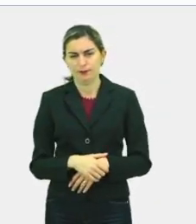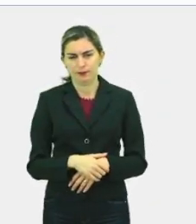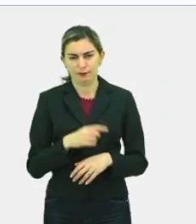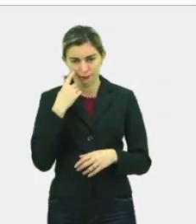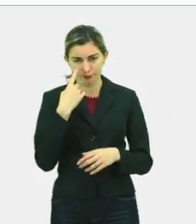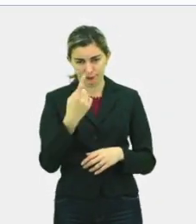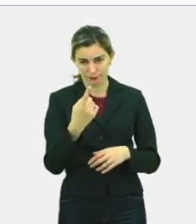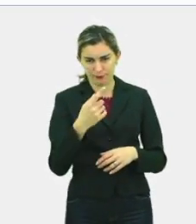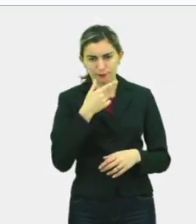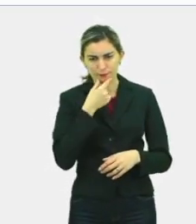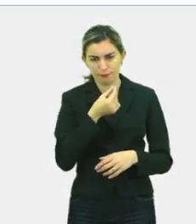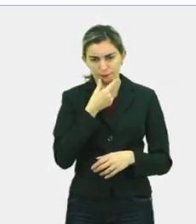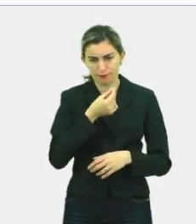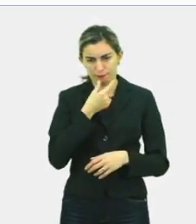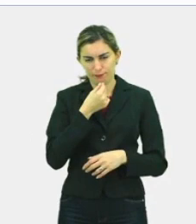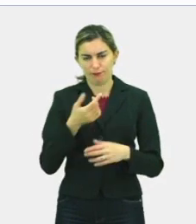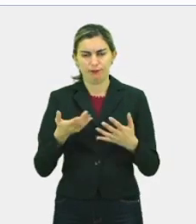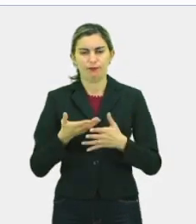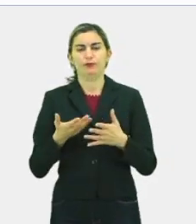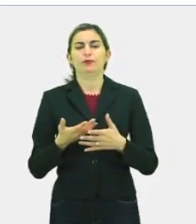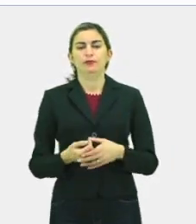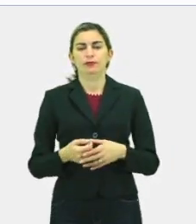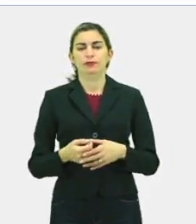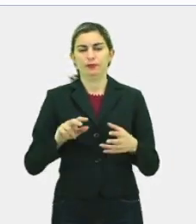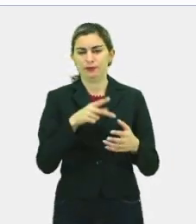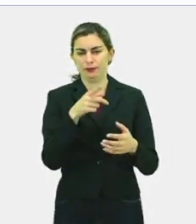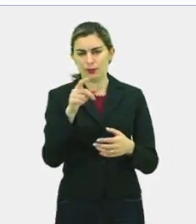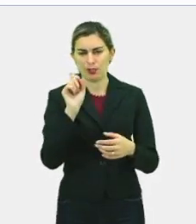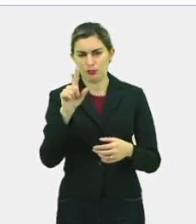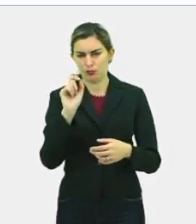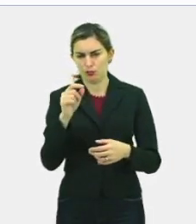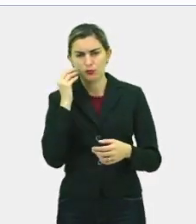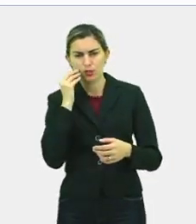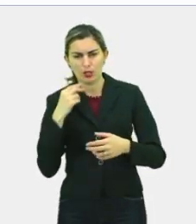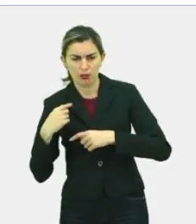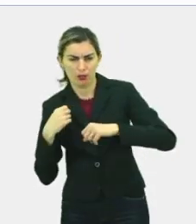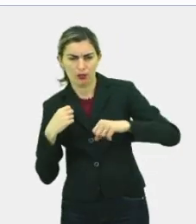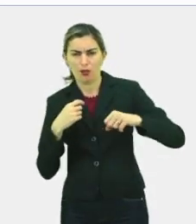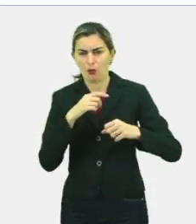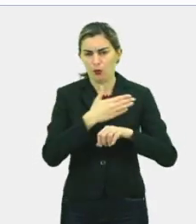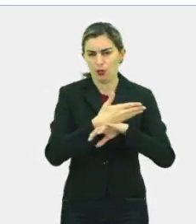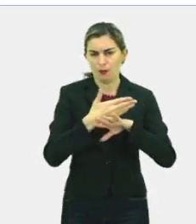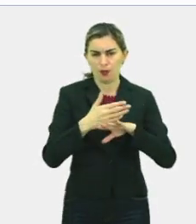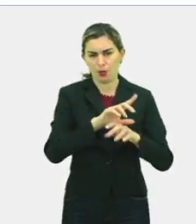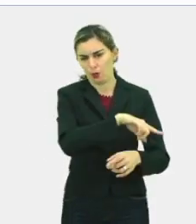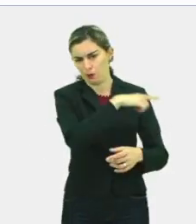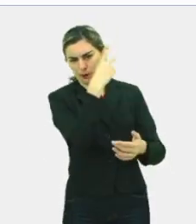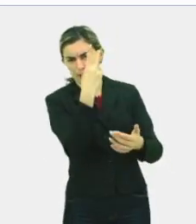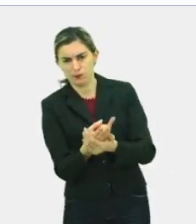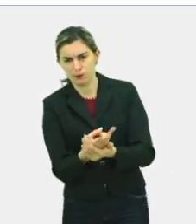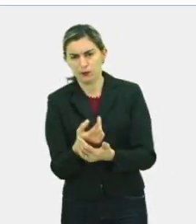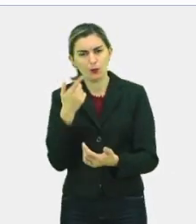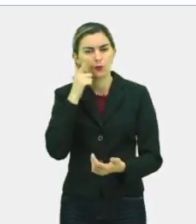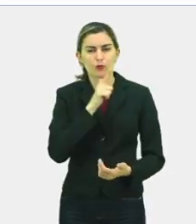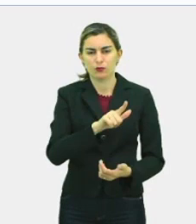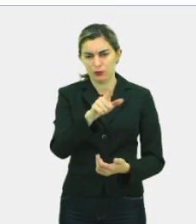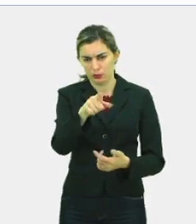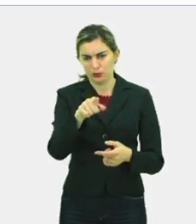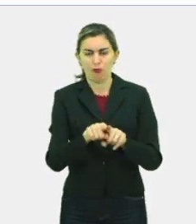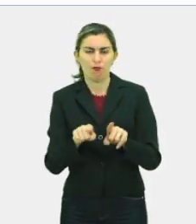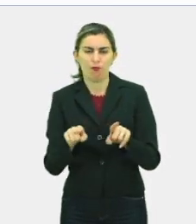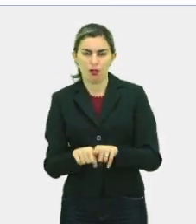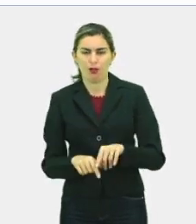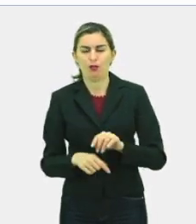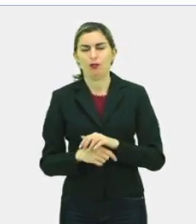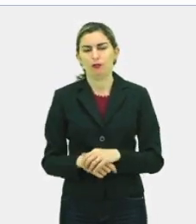aí na tela. Olha só, uma luta masculina agora. O atleta de azul tenta atacar e o de branco contra-ataca. Isso